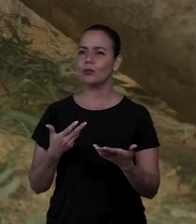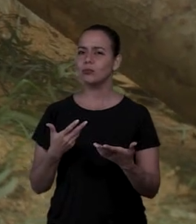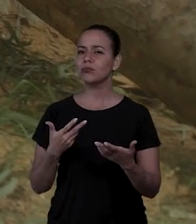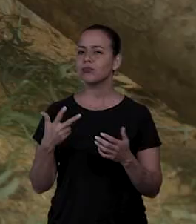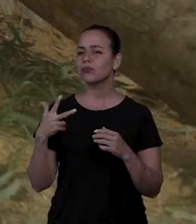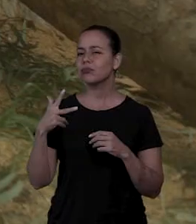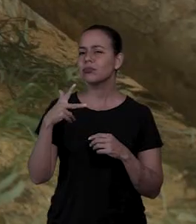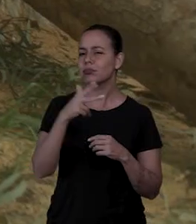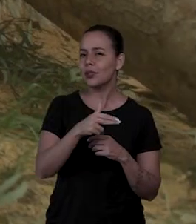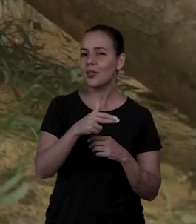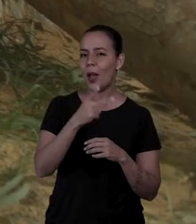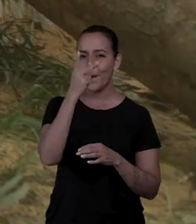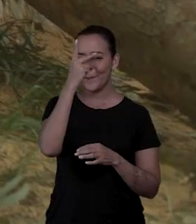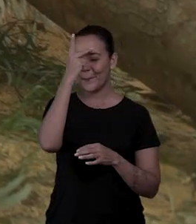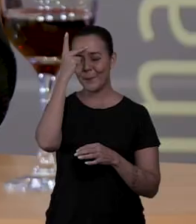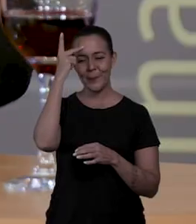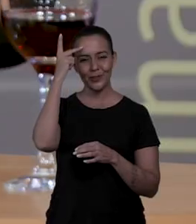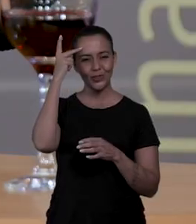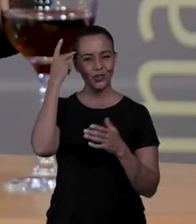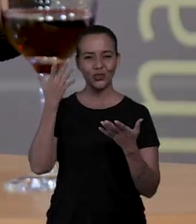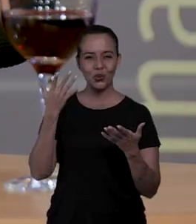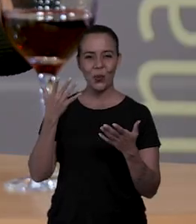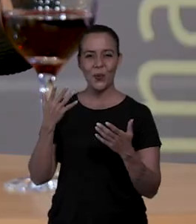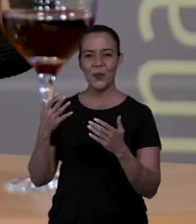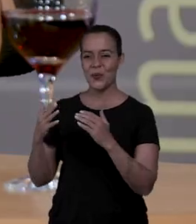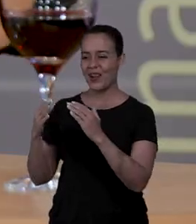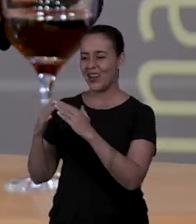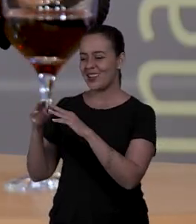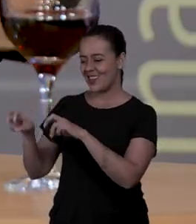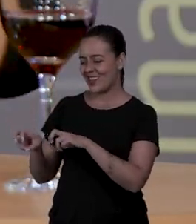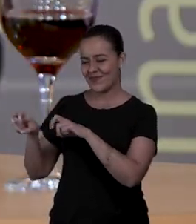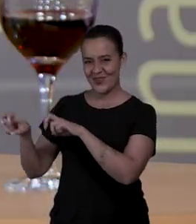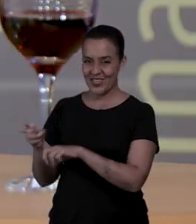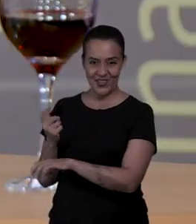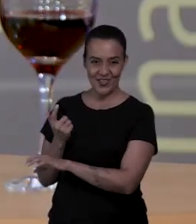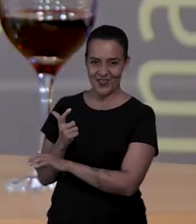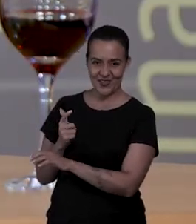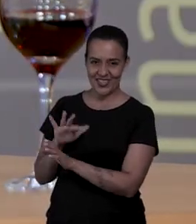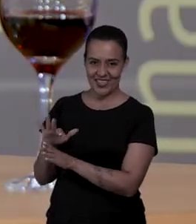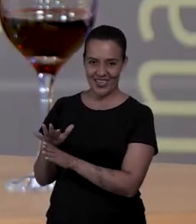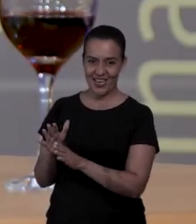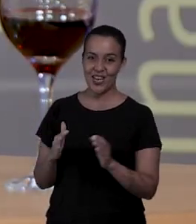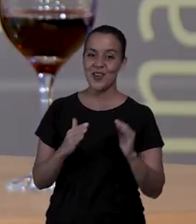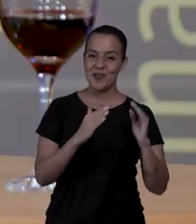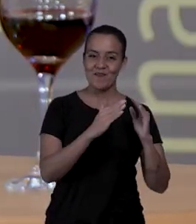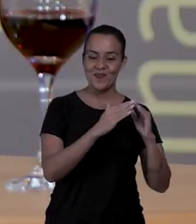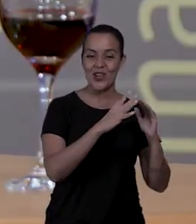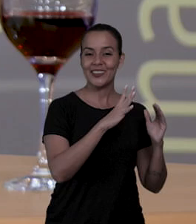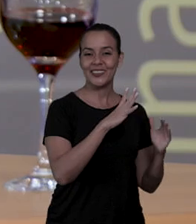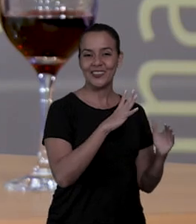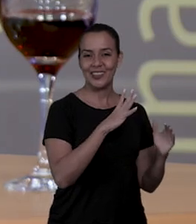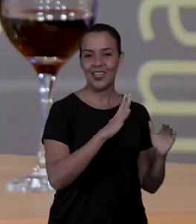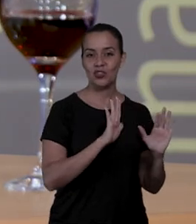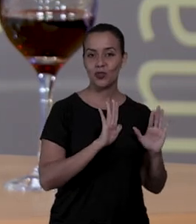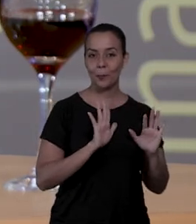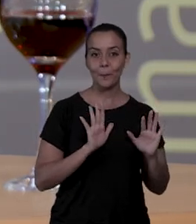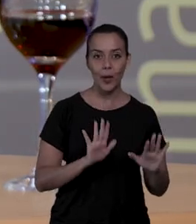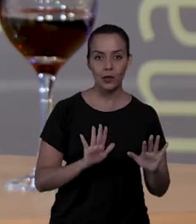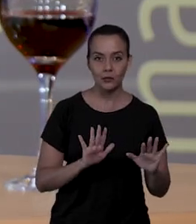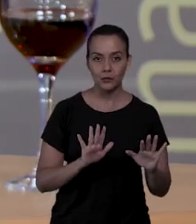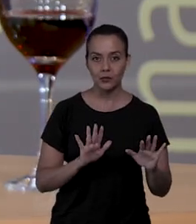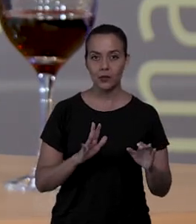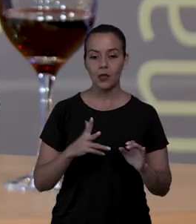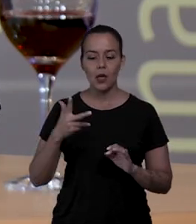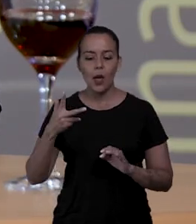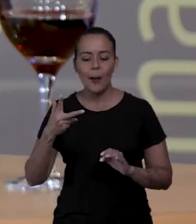uma praça, enormes fragmentos de troncos. Para quem não é caipira, faixa preta. Marcelo Taz, comunicador e educador.